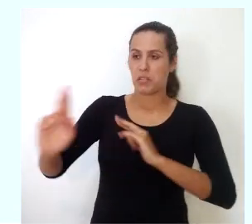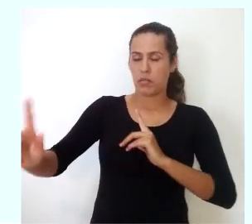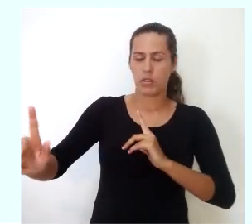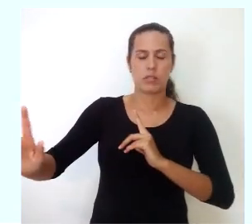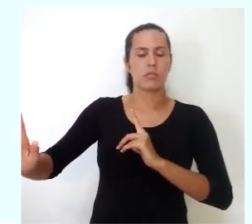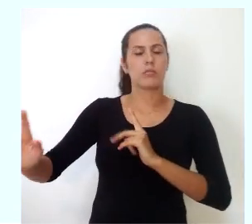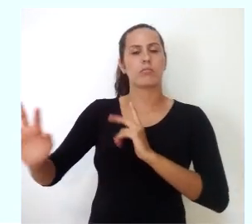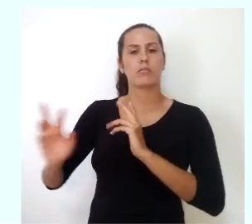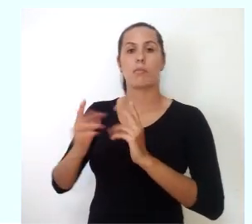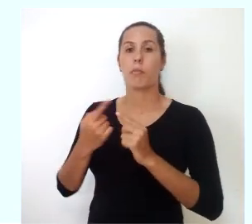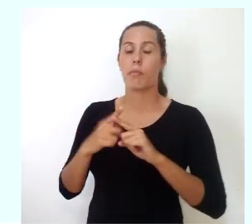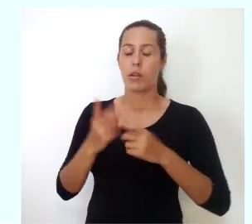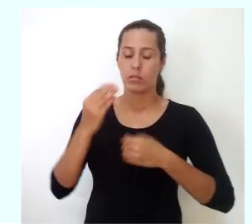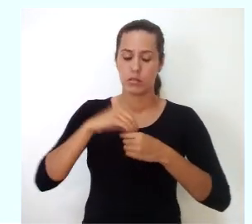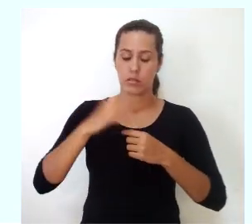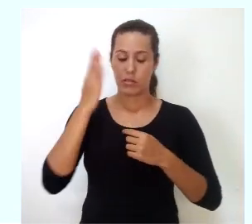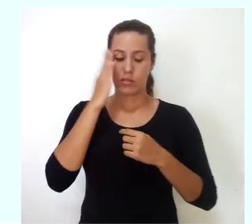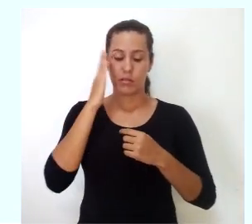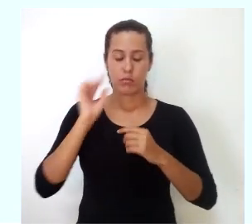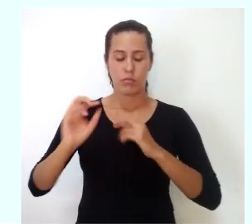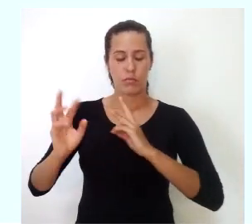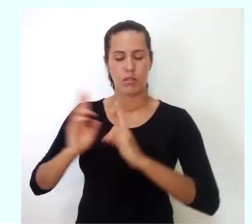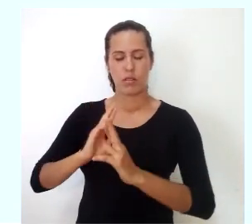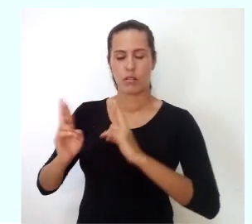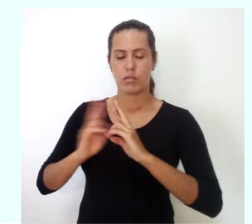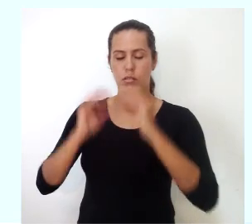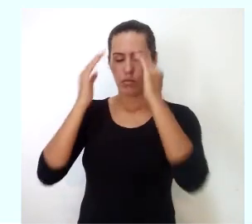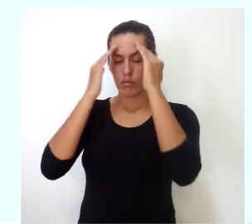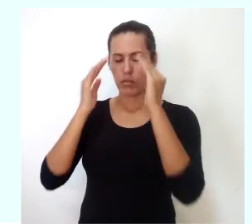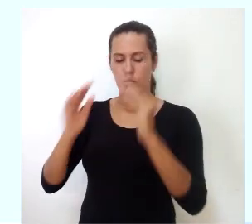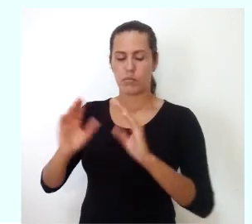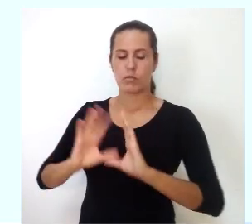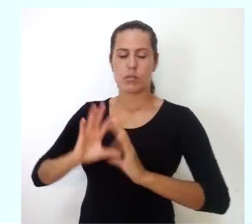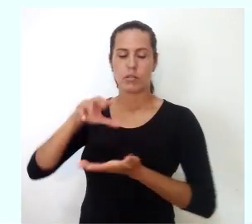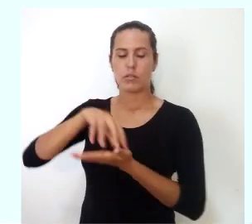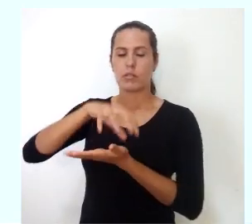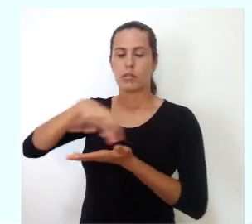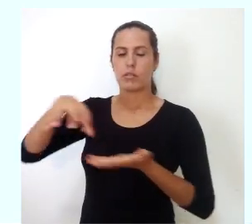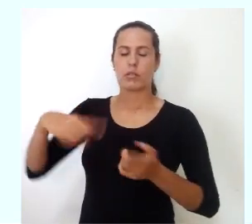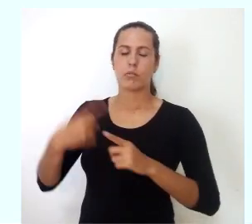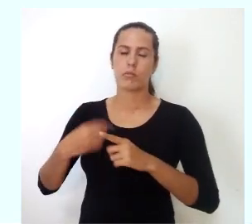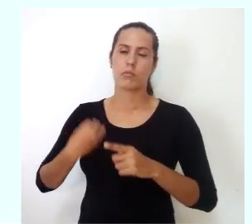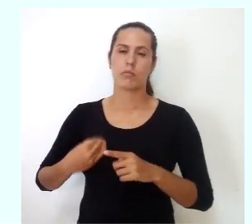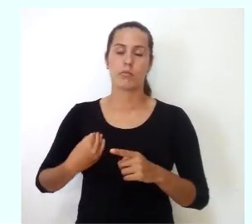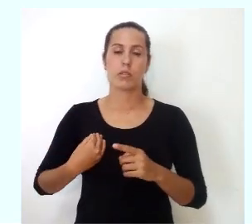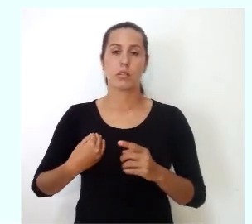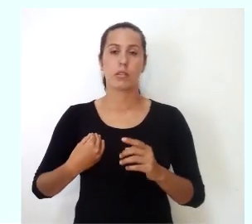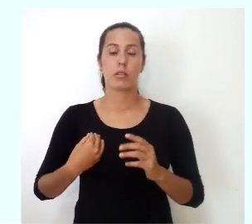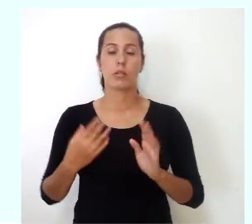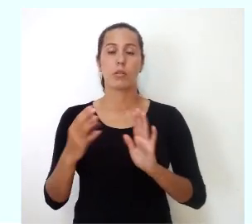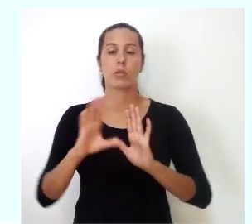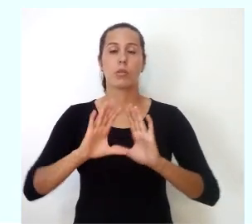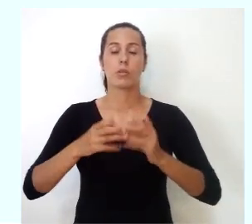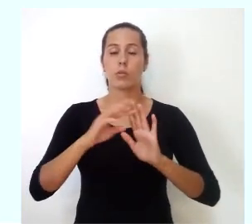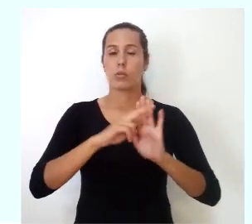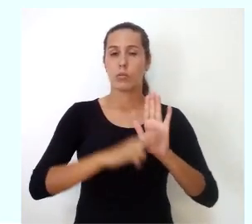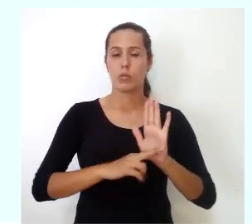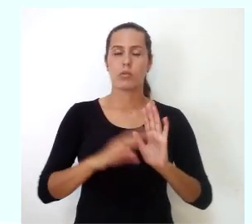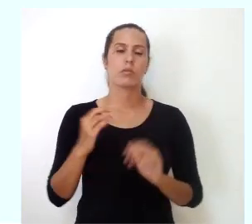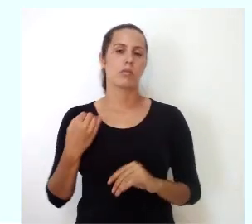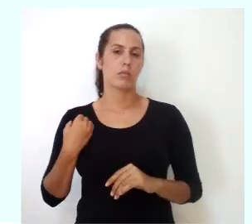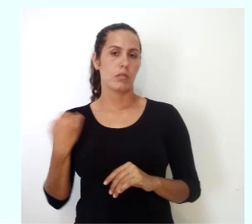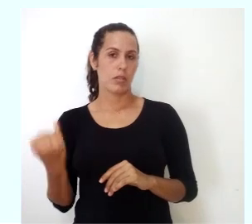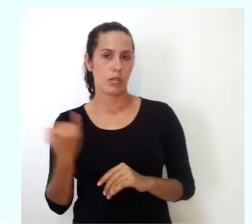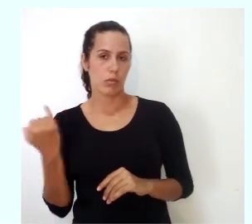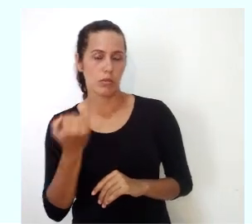está nas relações de conduta, certo? O respeito à diversidade, porque existe um código. Se